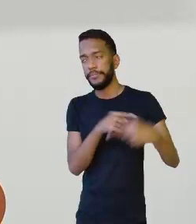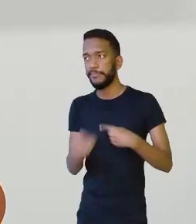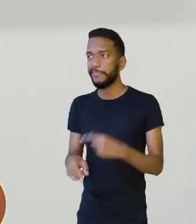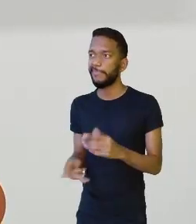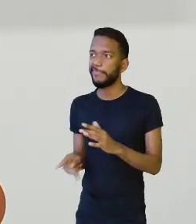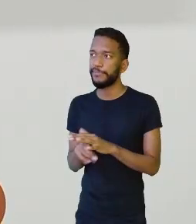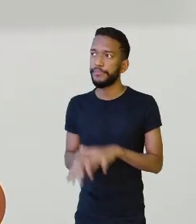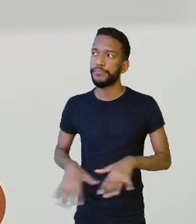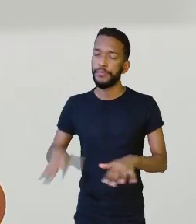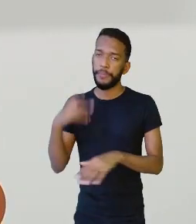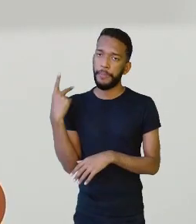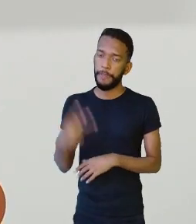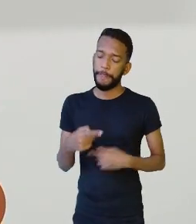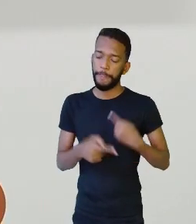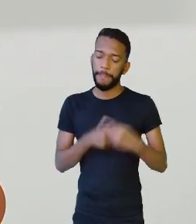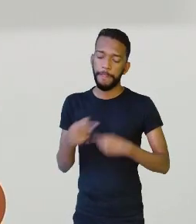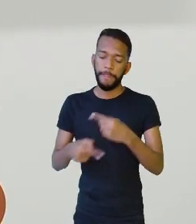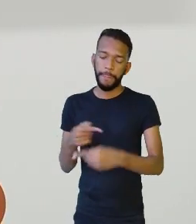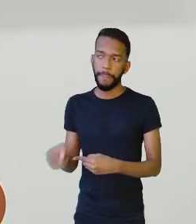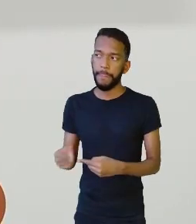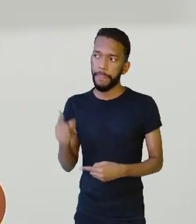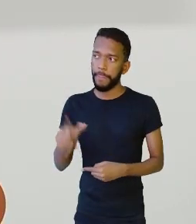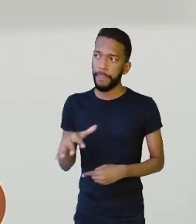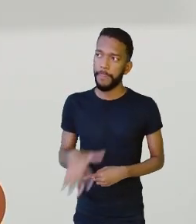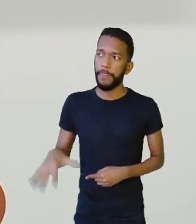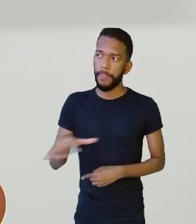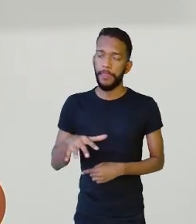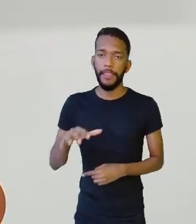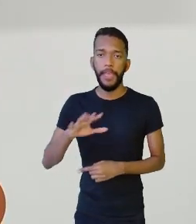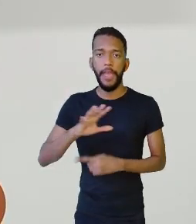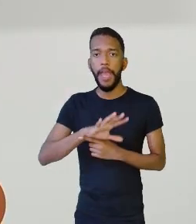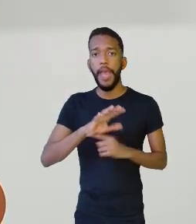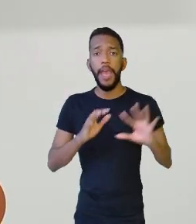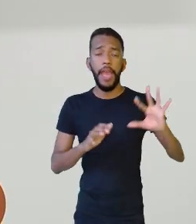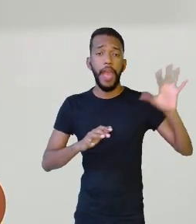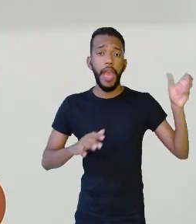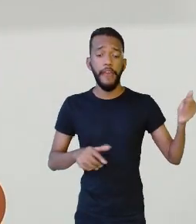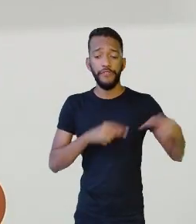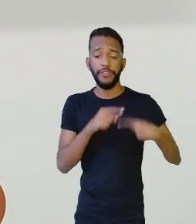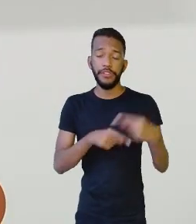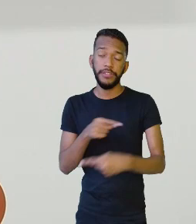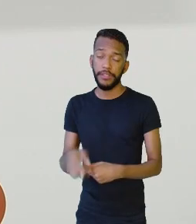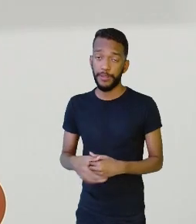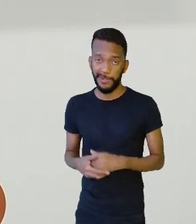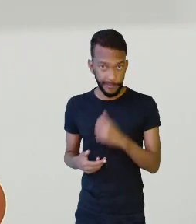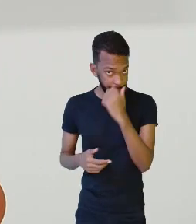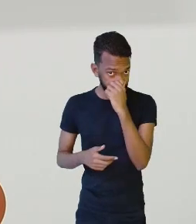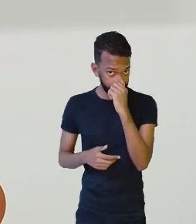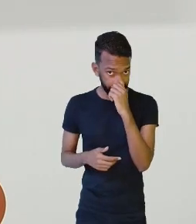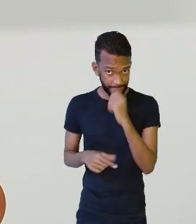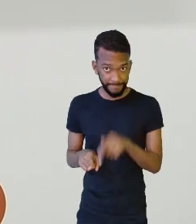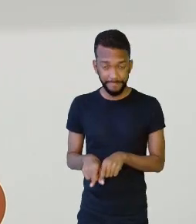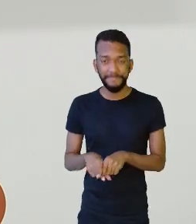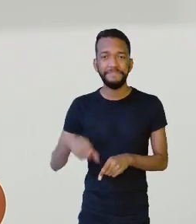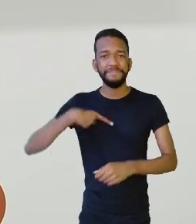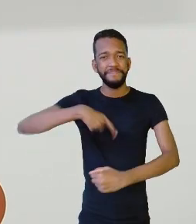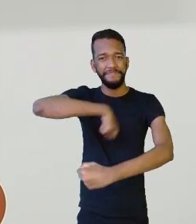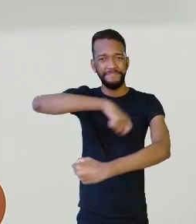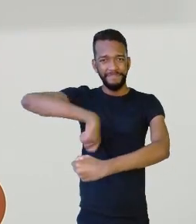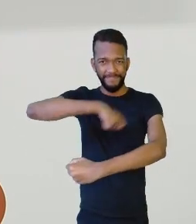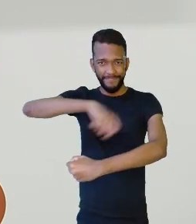e dos seus descendentes, que são os afrodescendentes. Aí nós também temos a